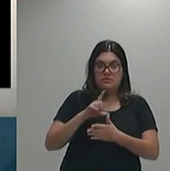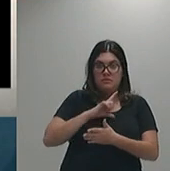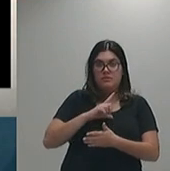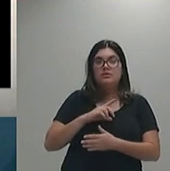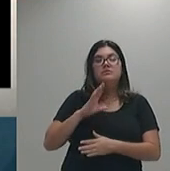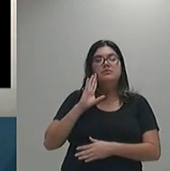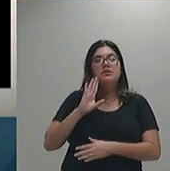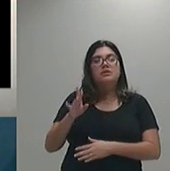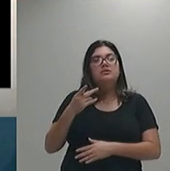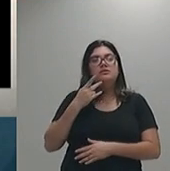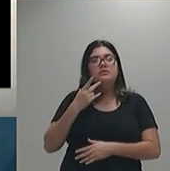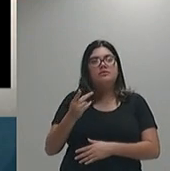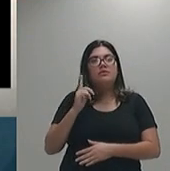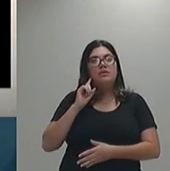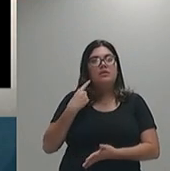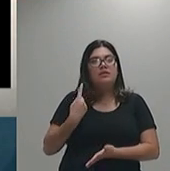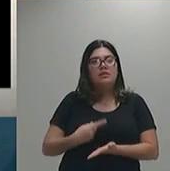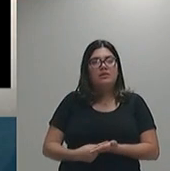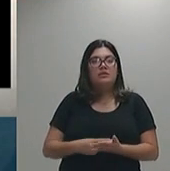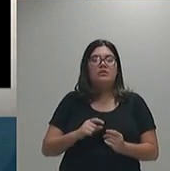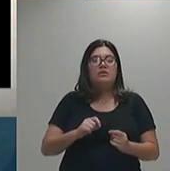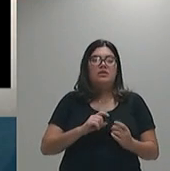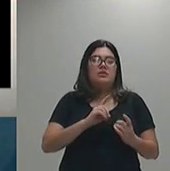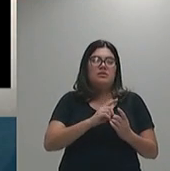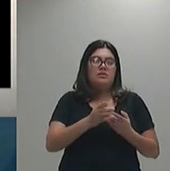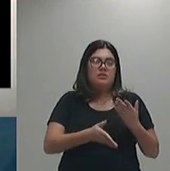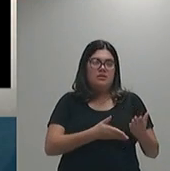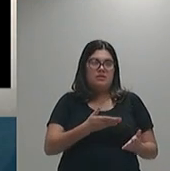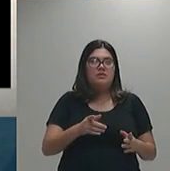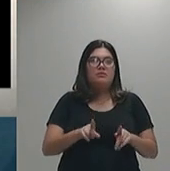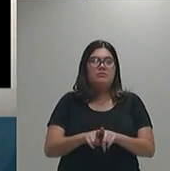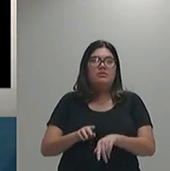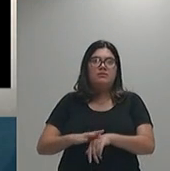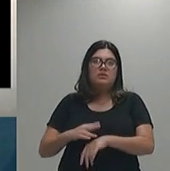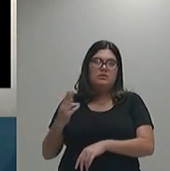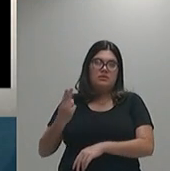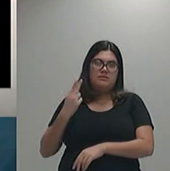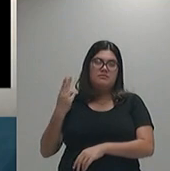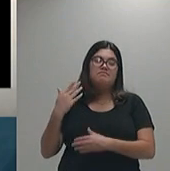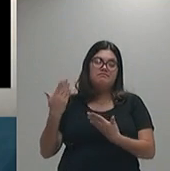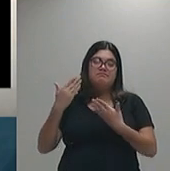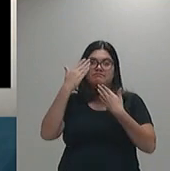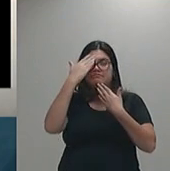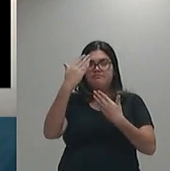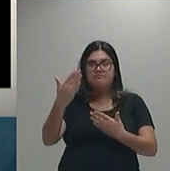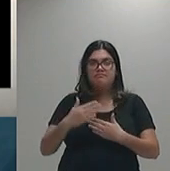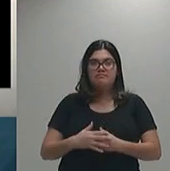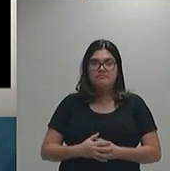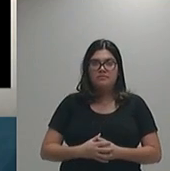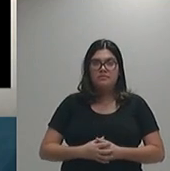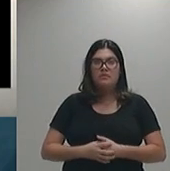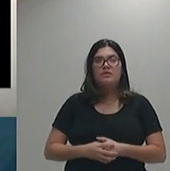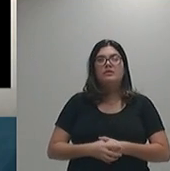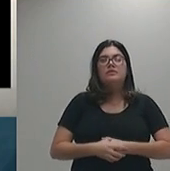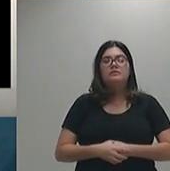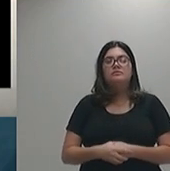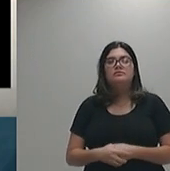à definição do que seja tratamento uma doença grave Muito obrigado G1